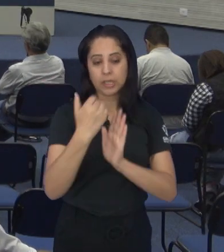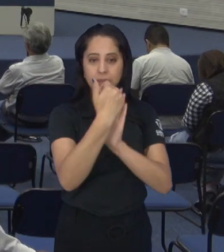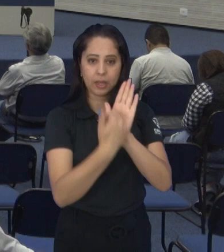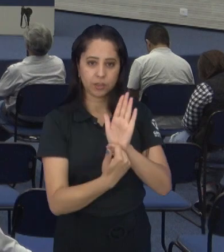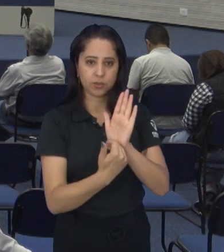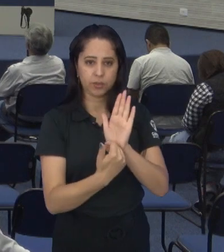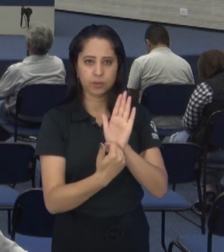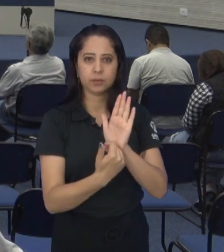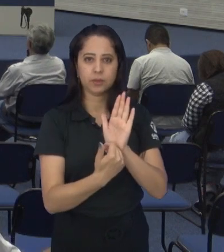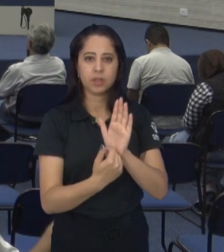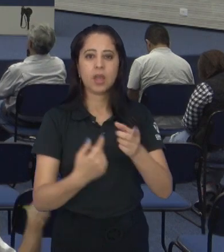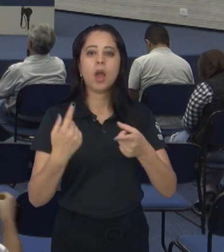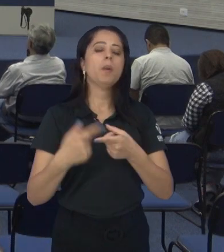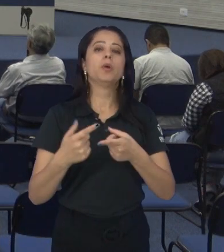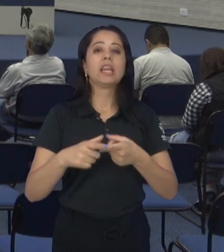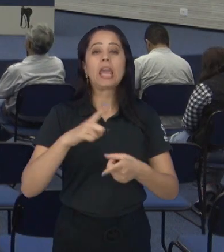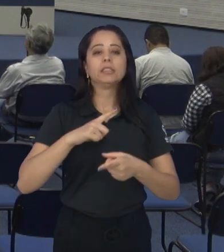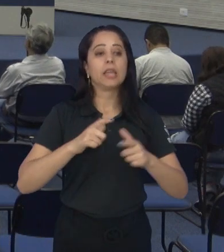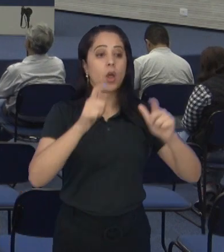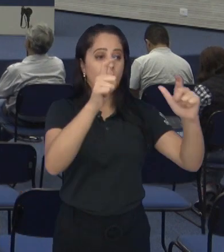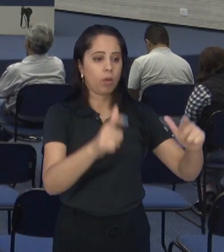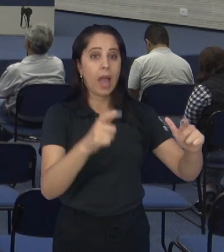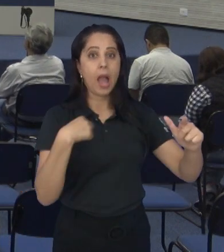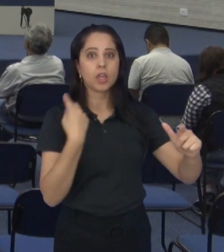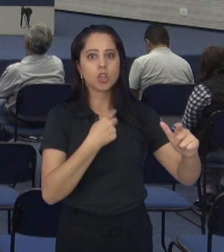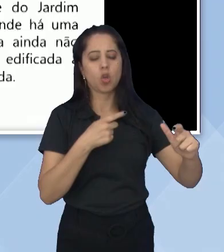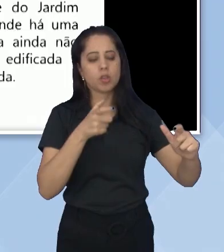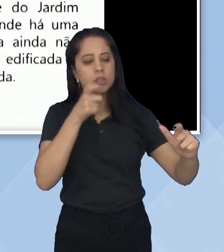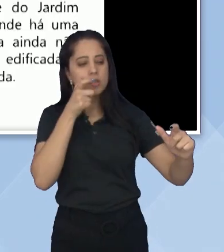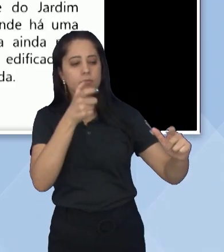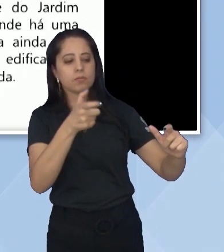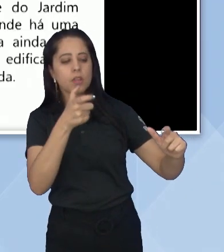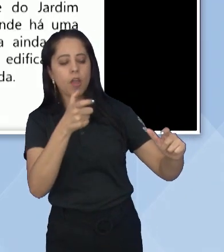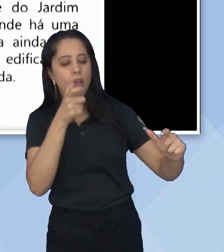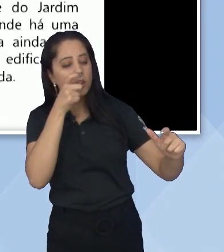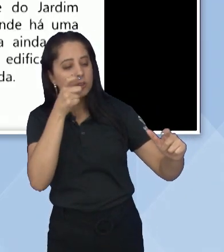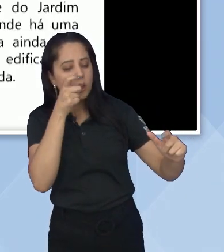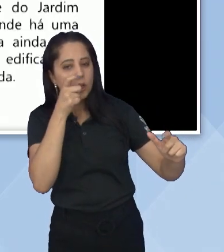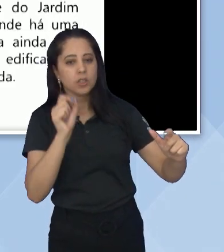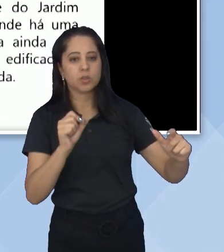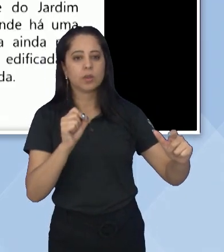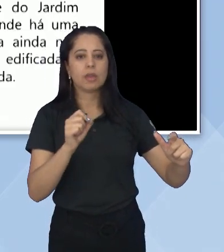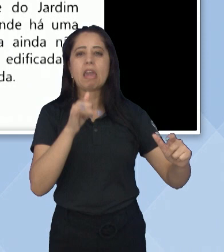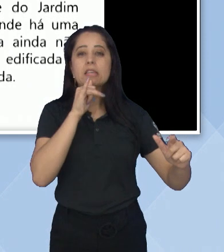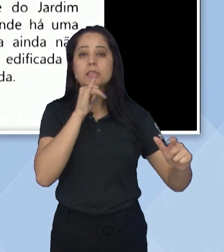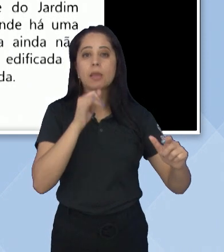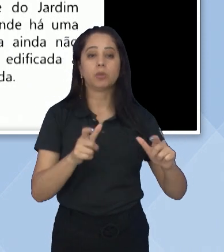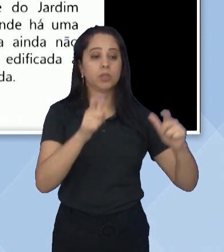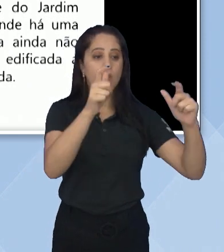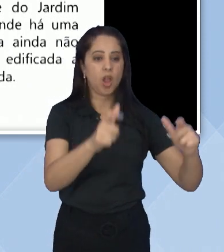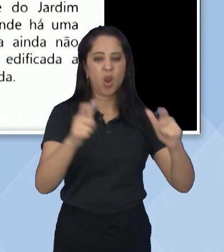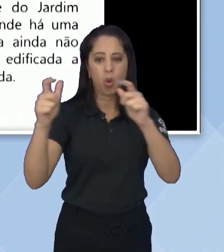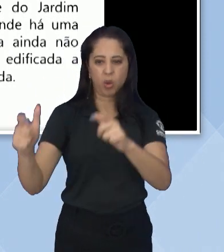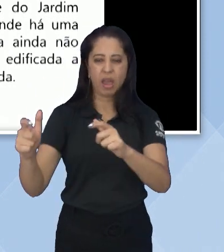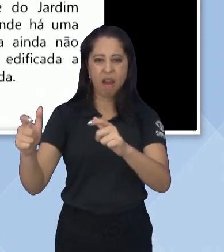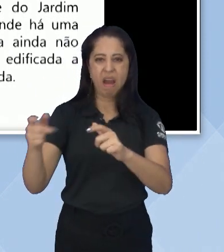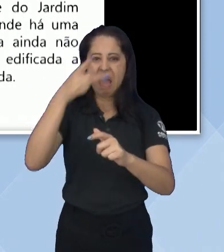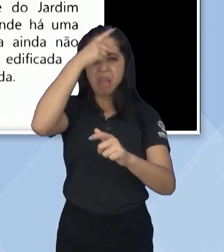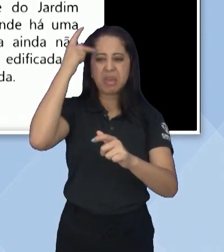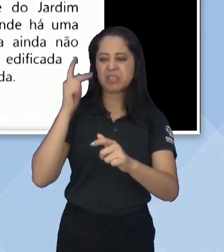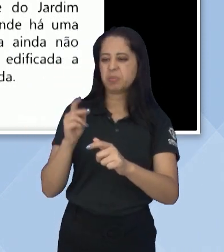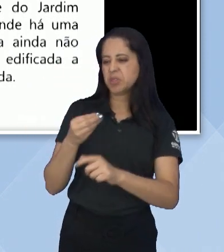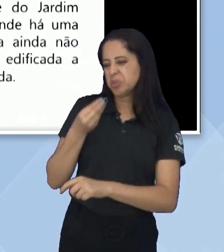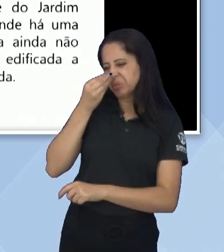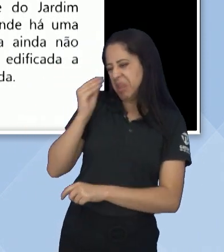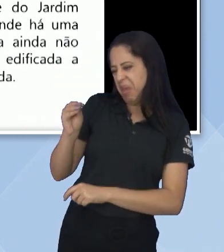da cidade que a gente que tem interesse que tenho mais atrativo eu sempre falo assim tem localidades da cidade que não são tão atrativas